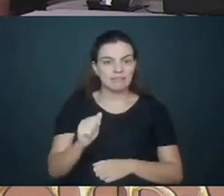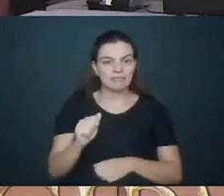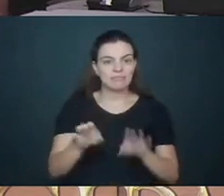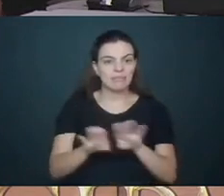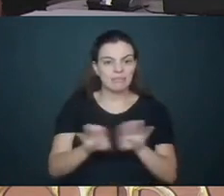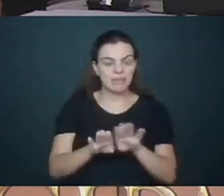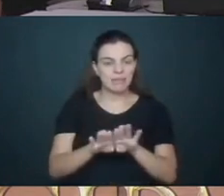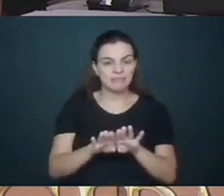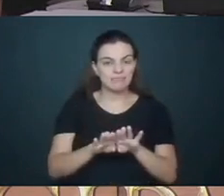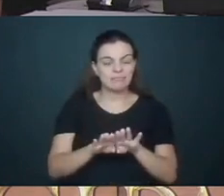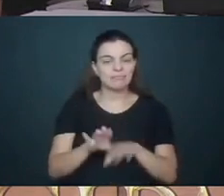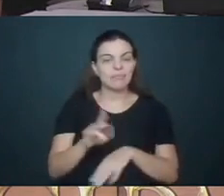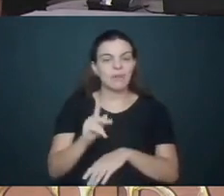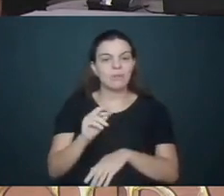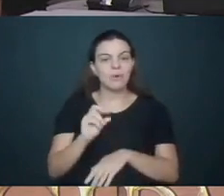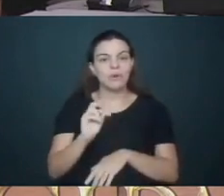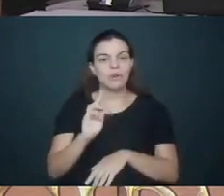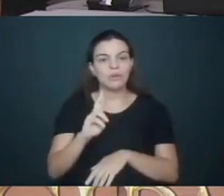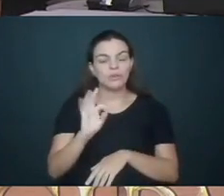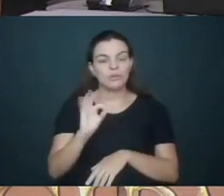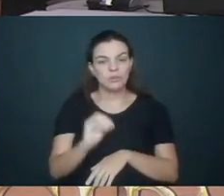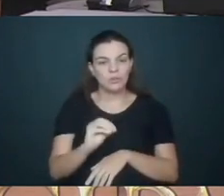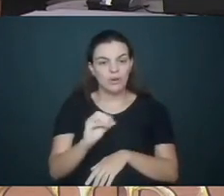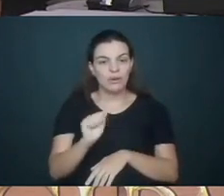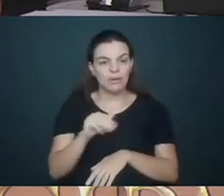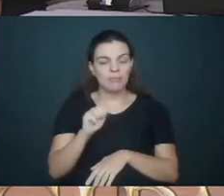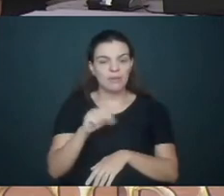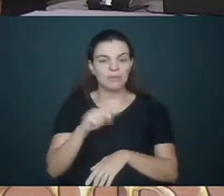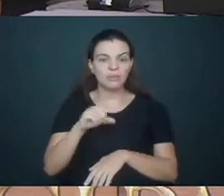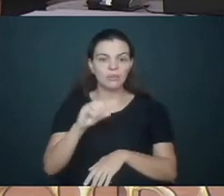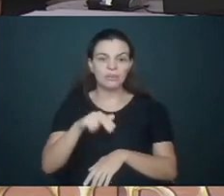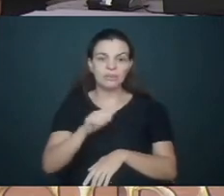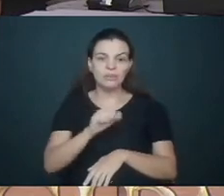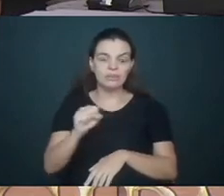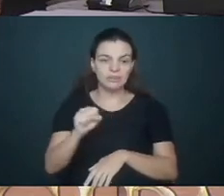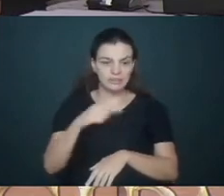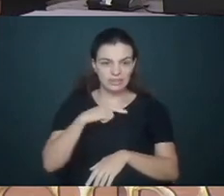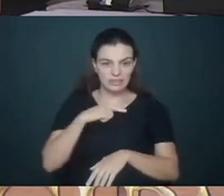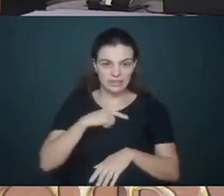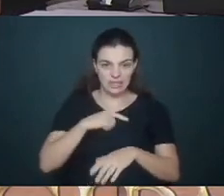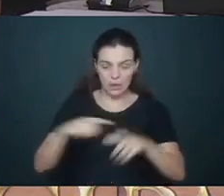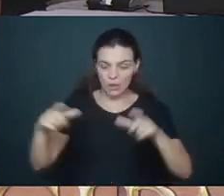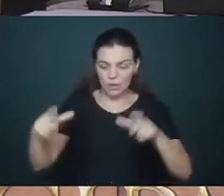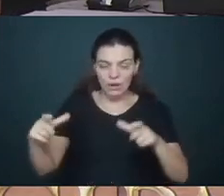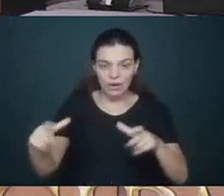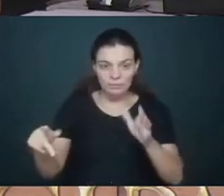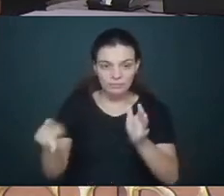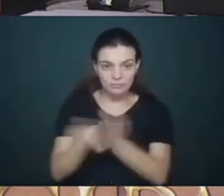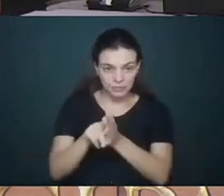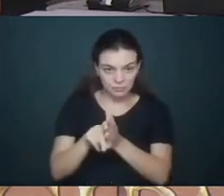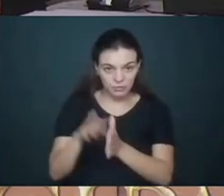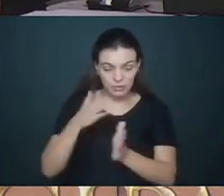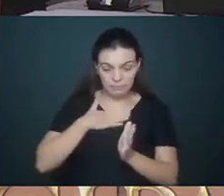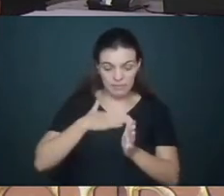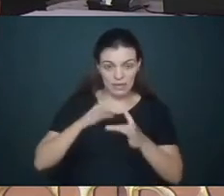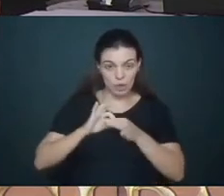viveiro que tem a minha autorização do registro no Ministério para fornecer, conforme